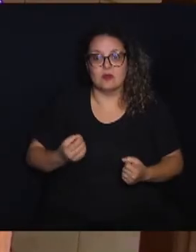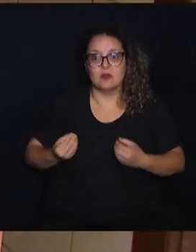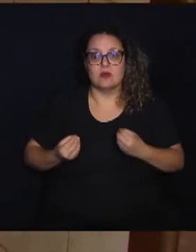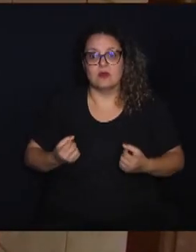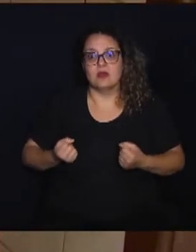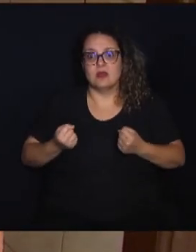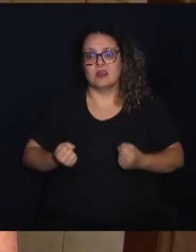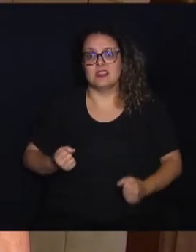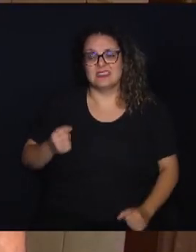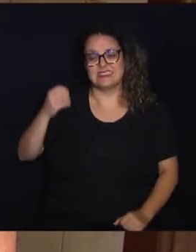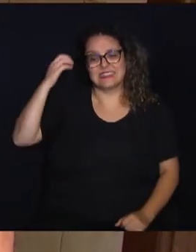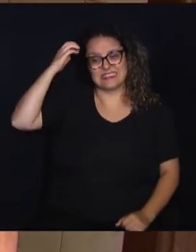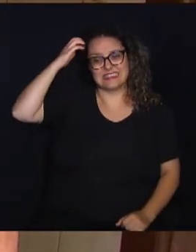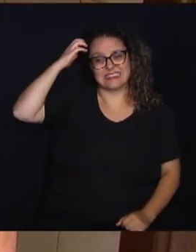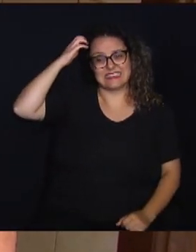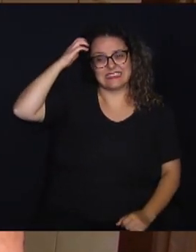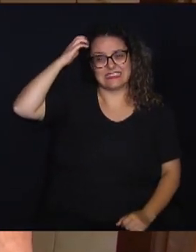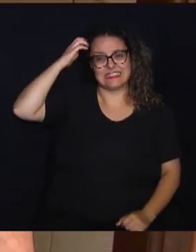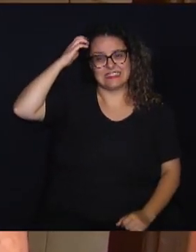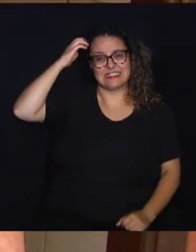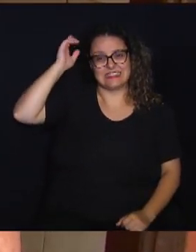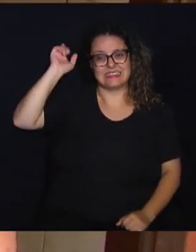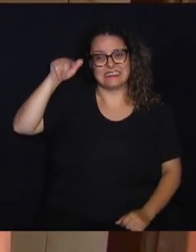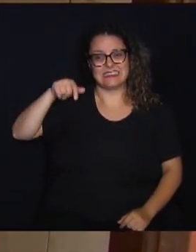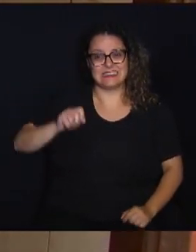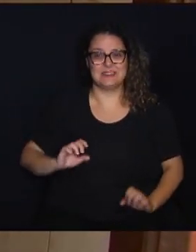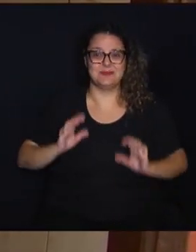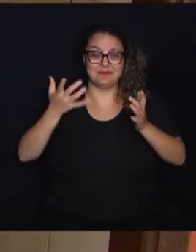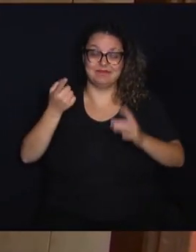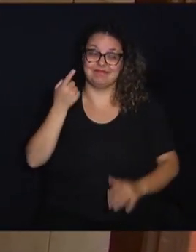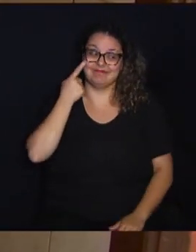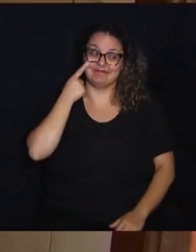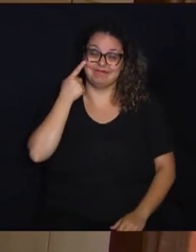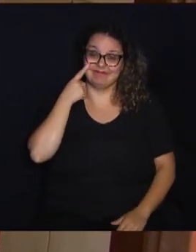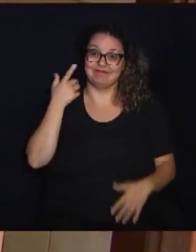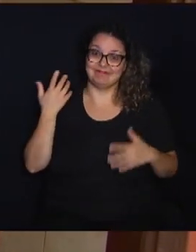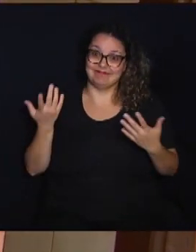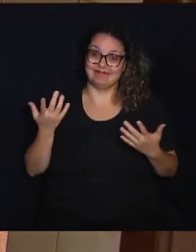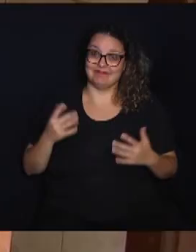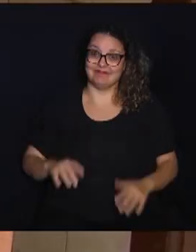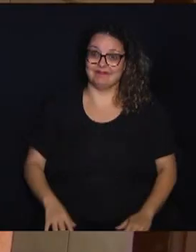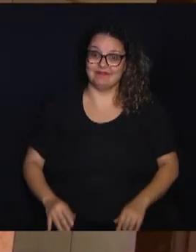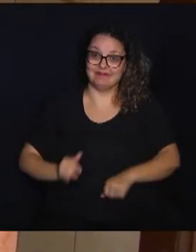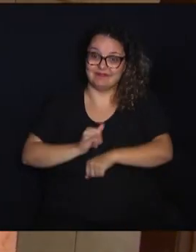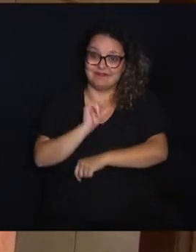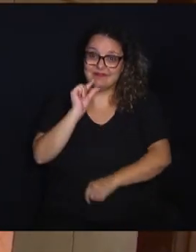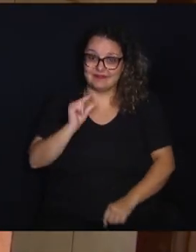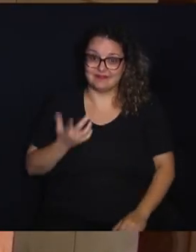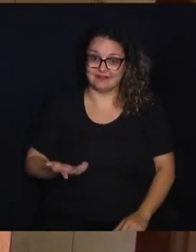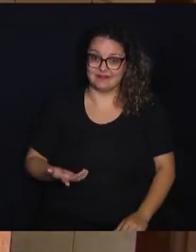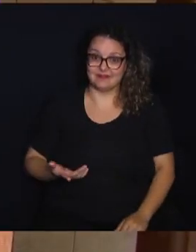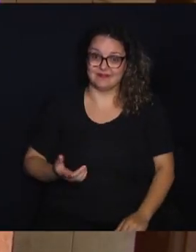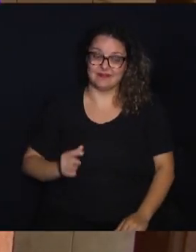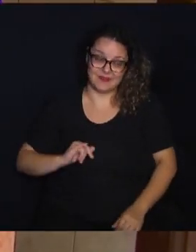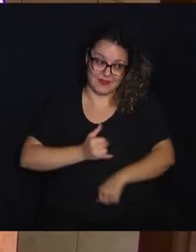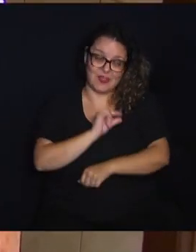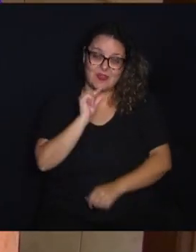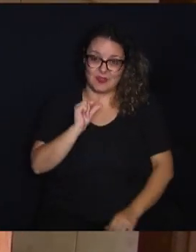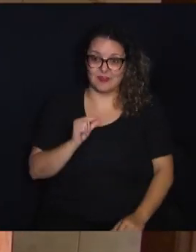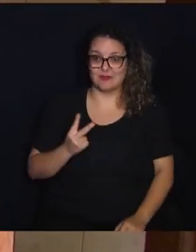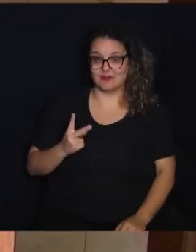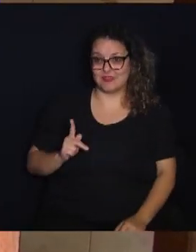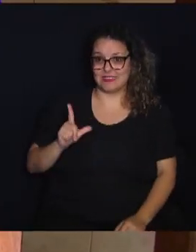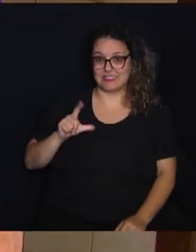O peso, então, depois das festas, já viu, né? Engordei um pouquinho, Engordou um pouquinho. 2